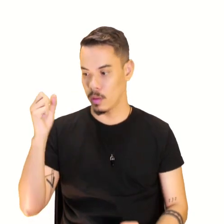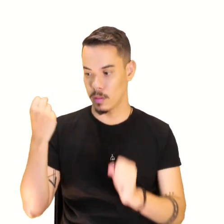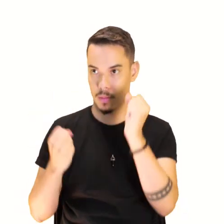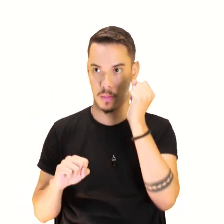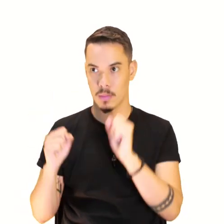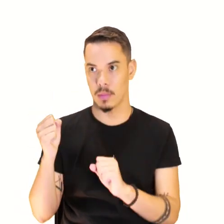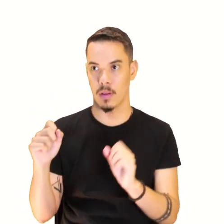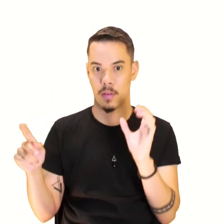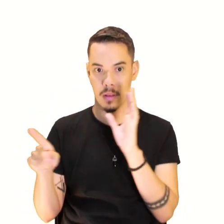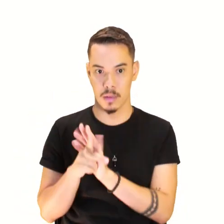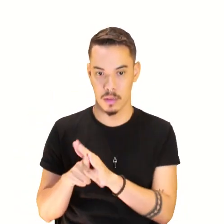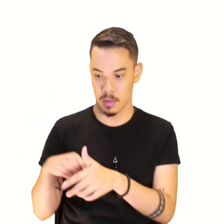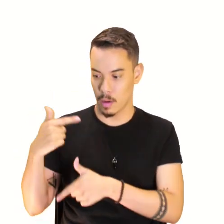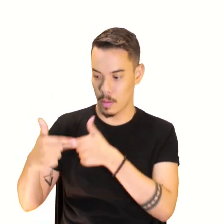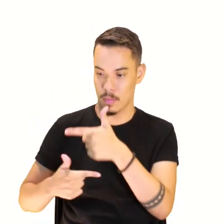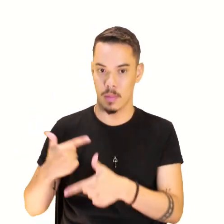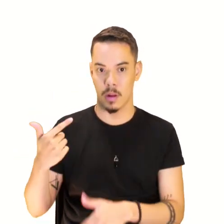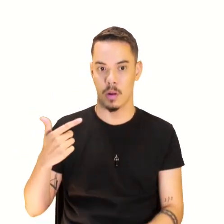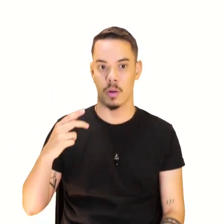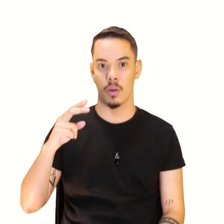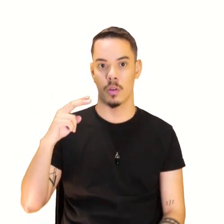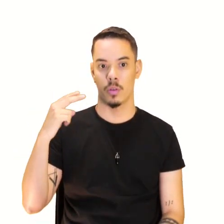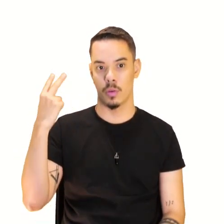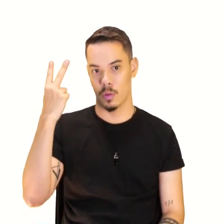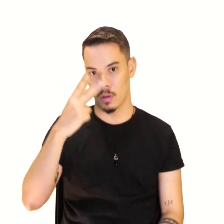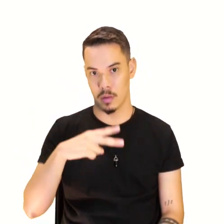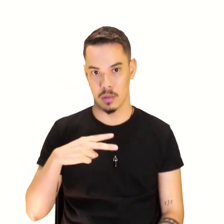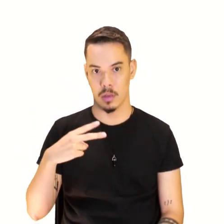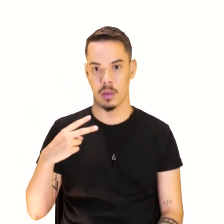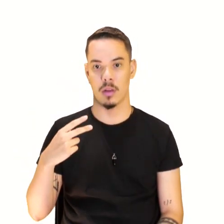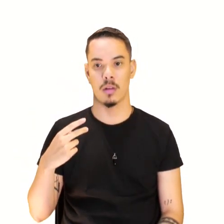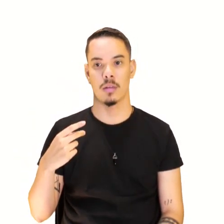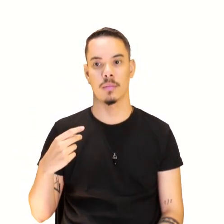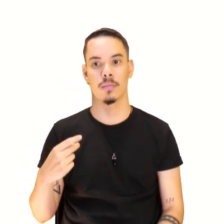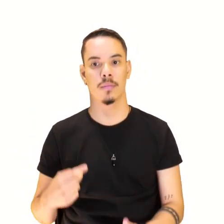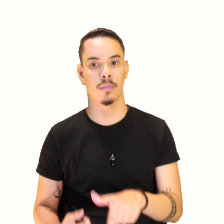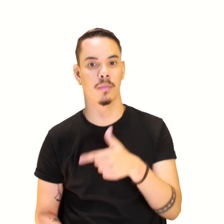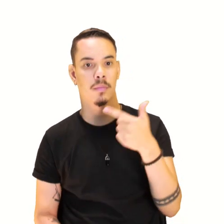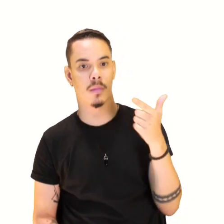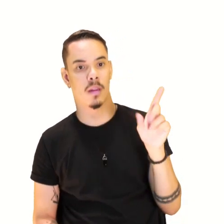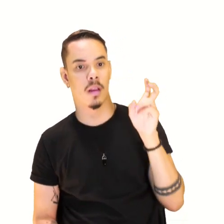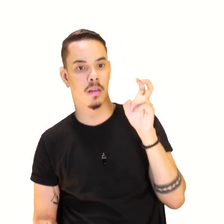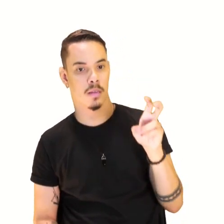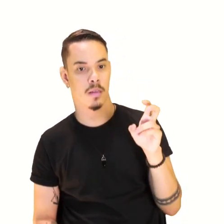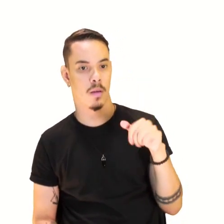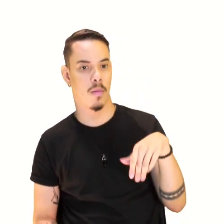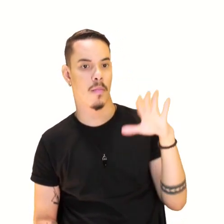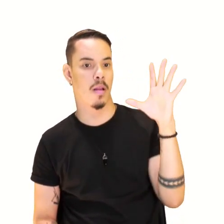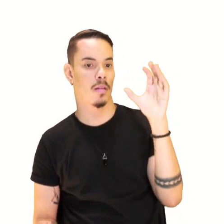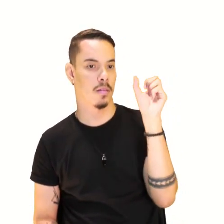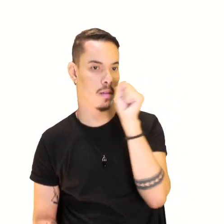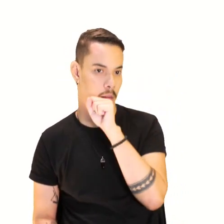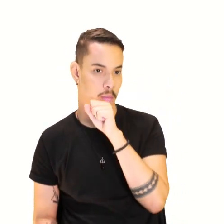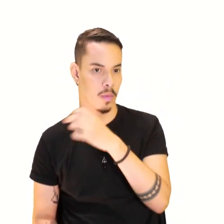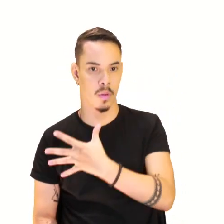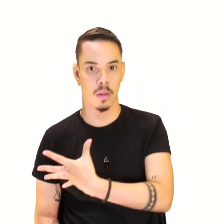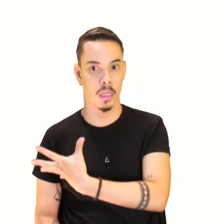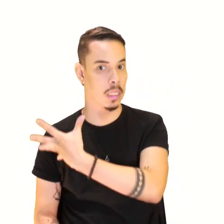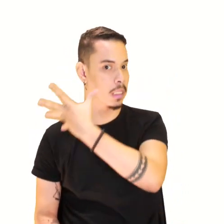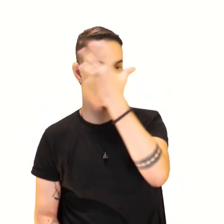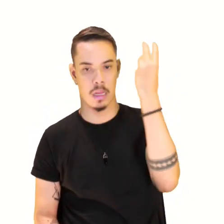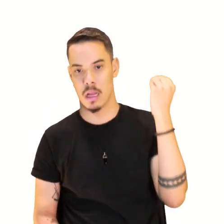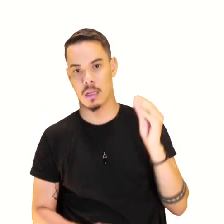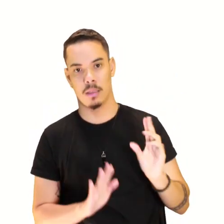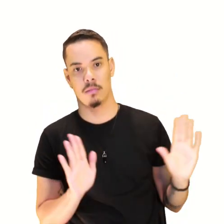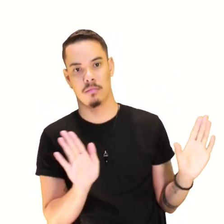um certo serviço em duas horas e meia cinco máquinas mais rápido esquece agora a quantidade de máquina esquece agora as máquinas